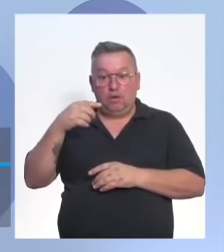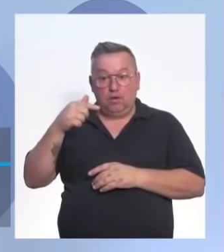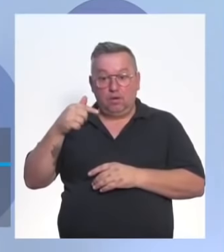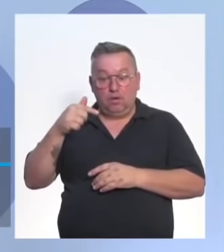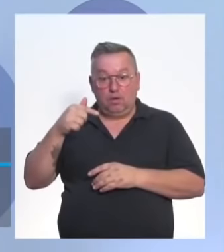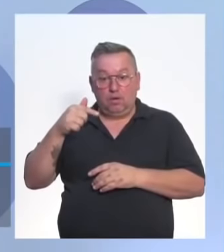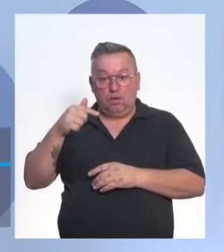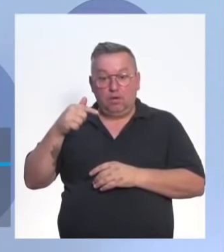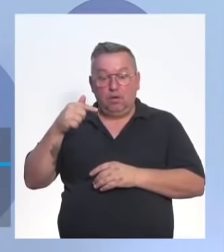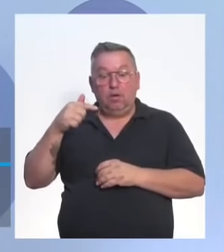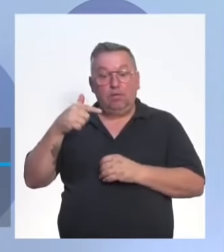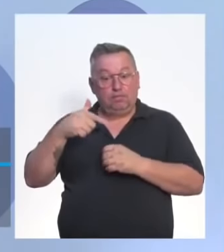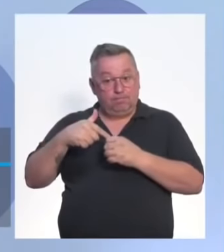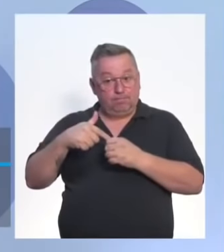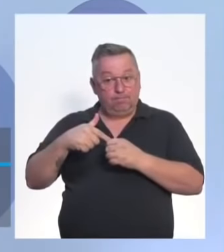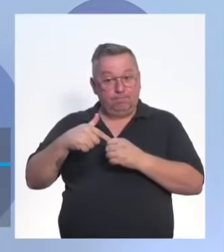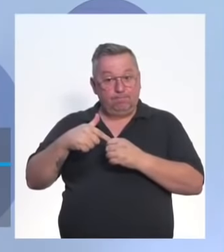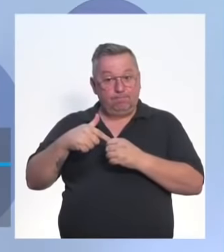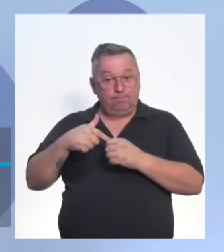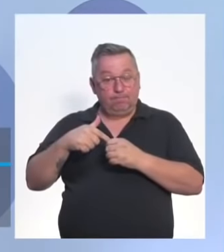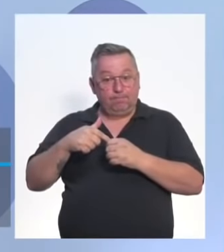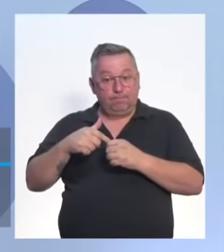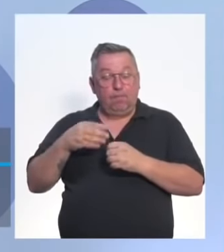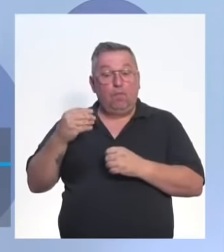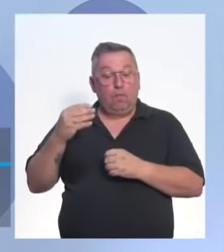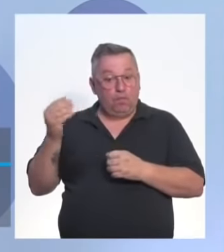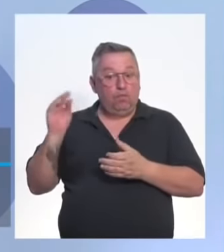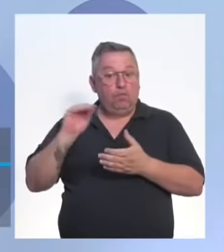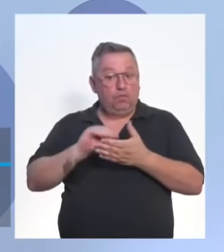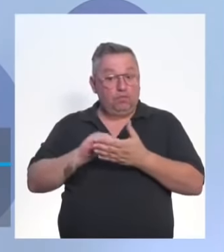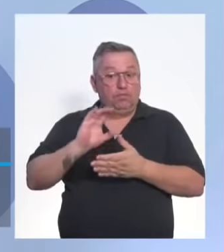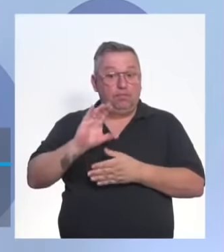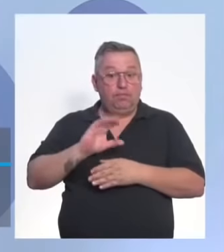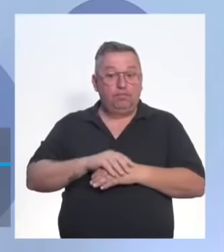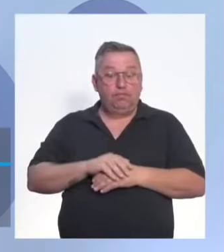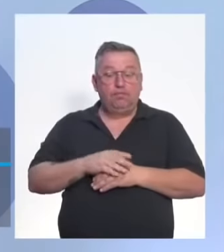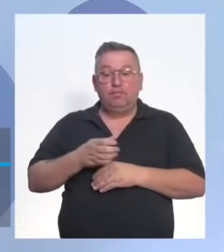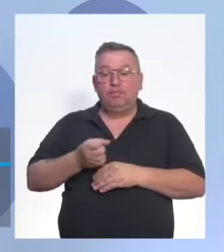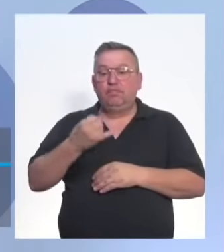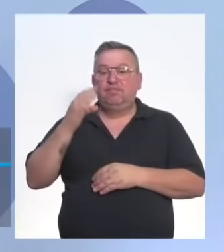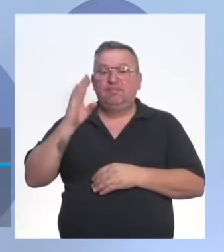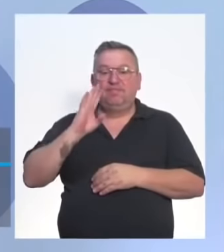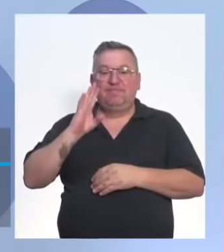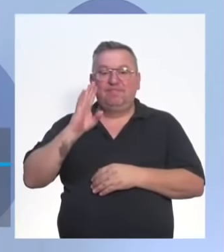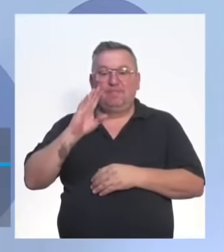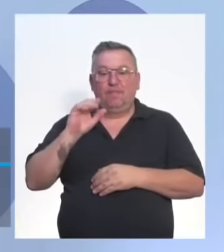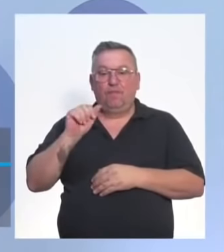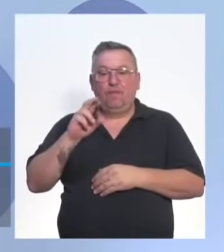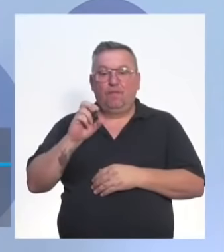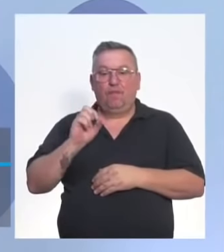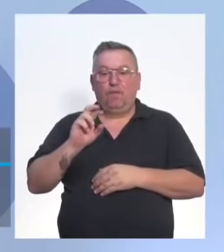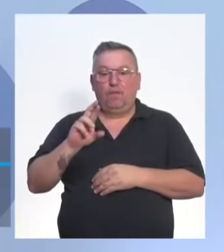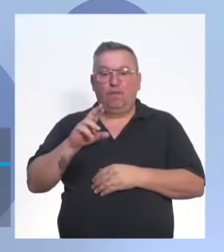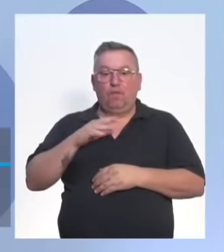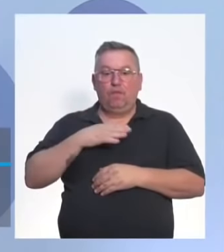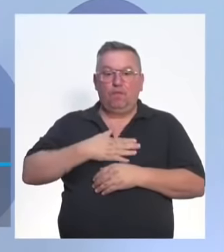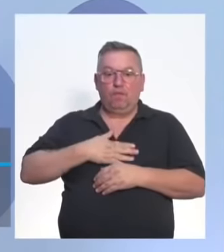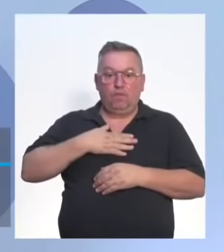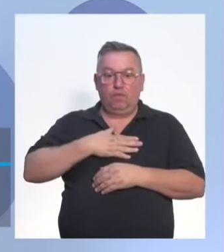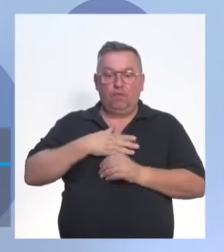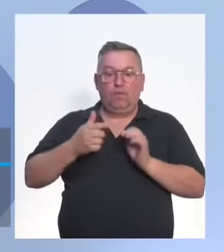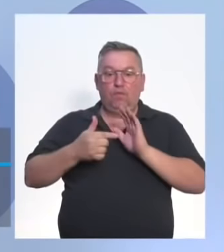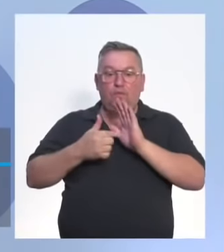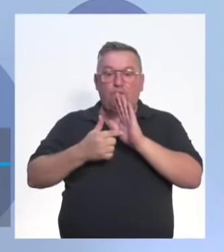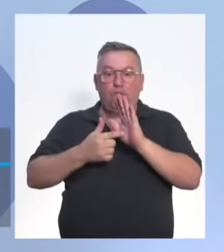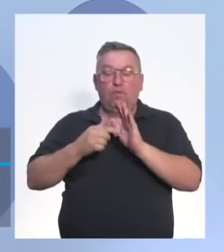89,47 para abastecer o seu carro. Então, muitos colocando isso daí. E muito legal, ó. O Arthur, gostaria de colocar a resposta